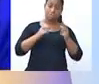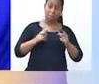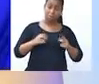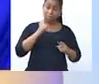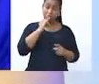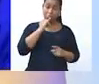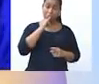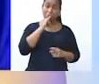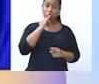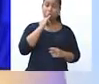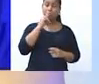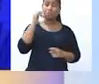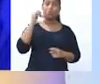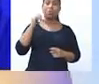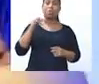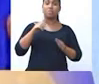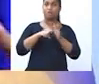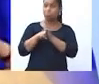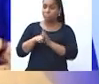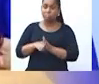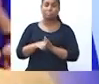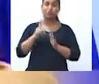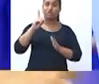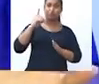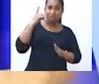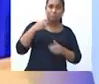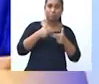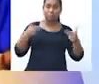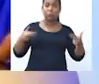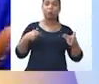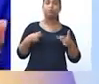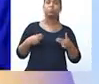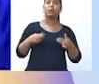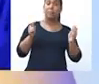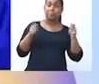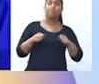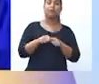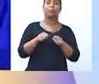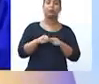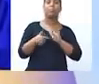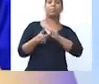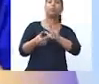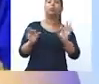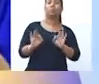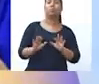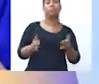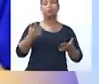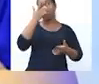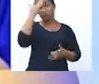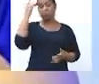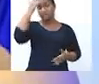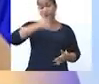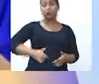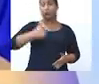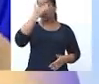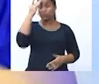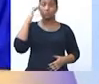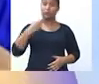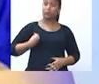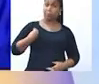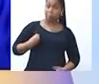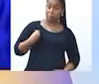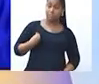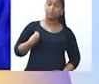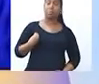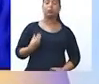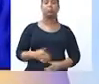a observação você consegue fazer, mas você não pode reproduzir o fenômeno, porque você está falando de seres humanos que têm uma existência